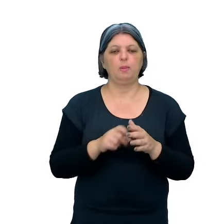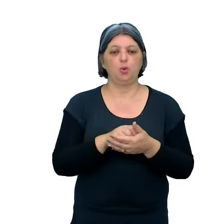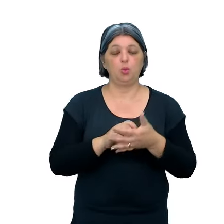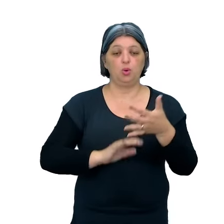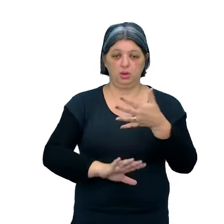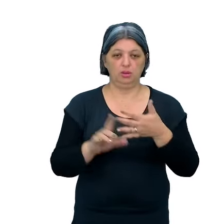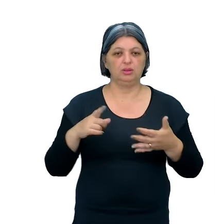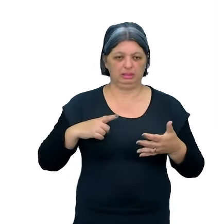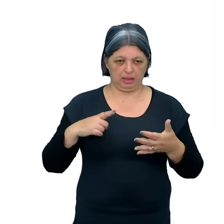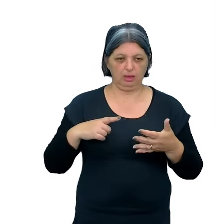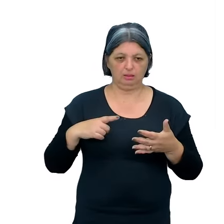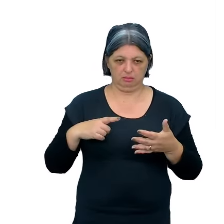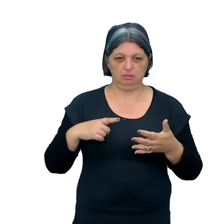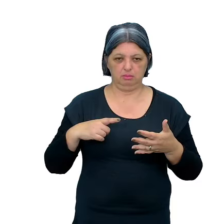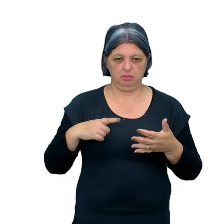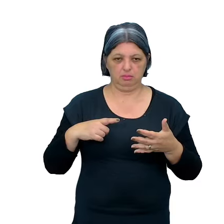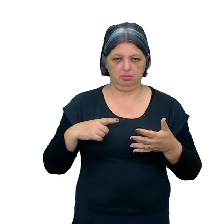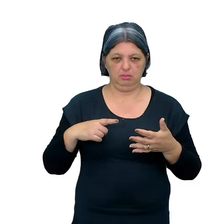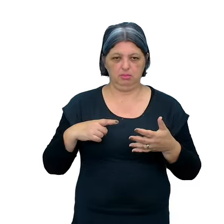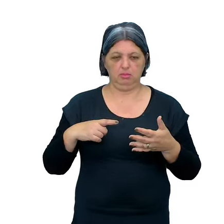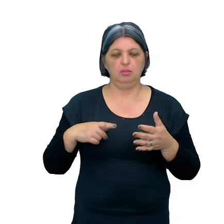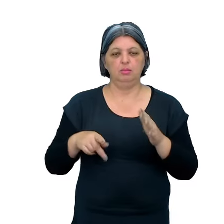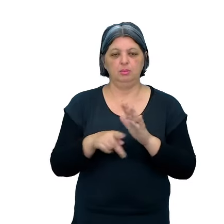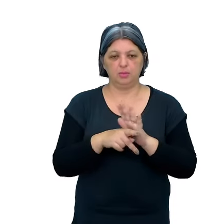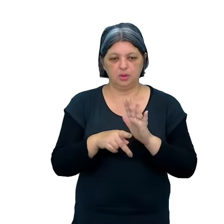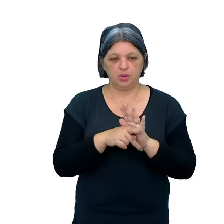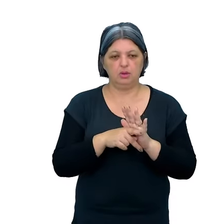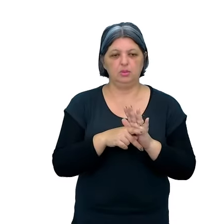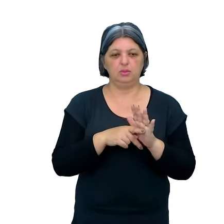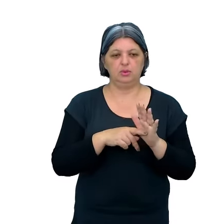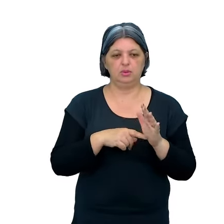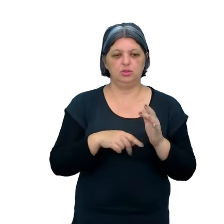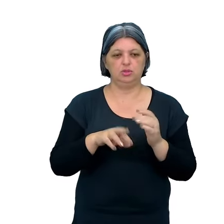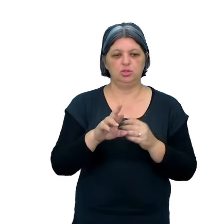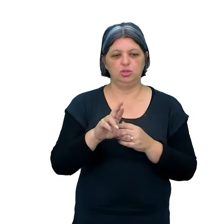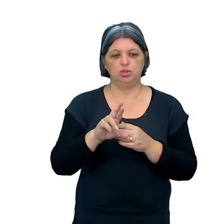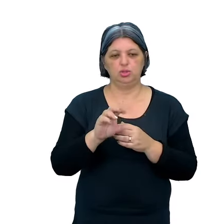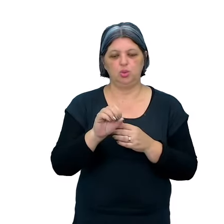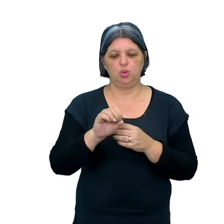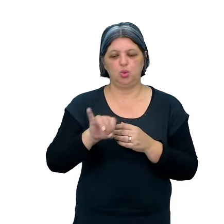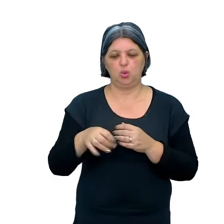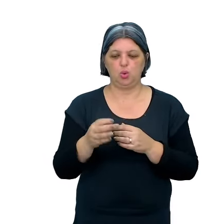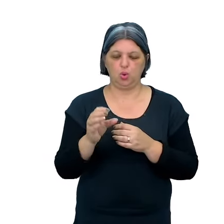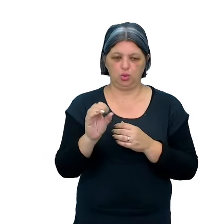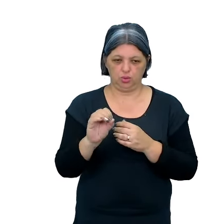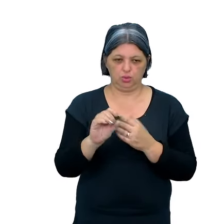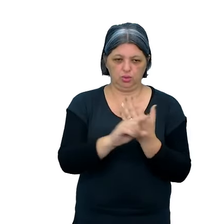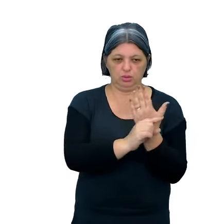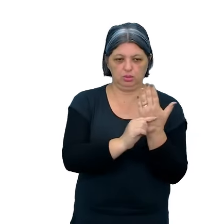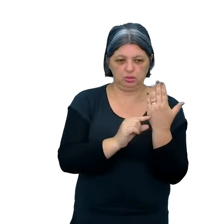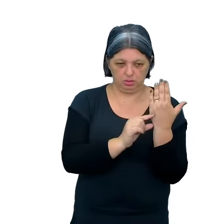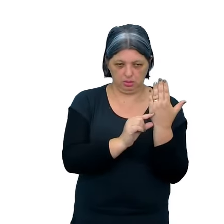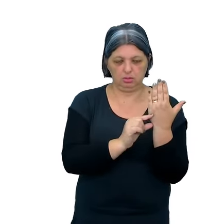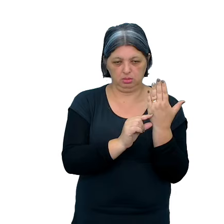bom? Essas citações de Rojo estão também dentro ainda do currículo